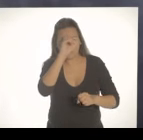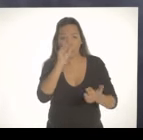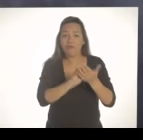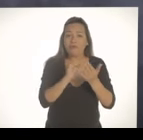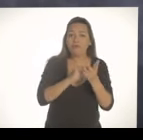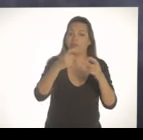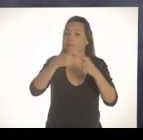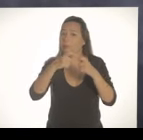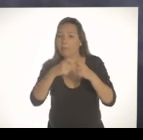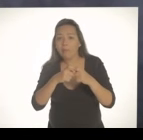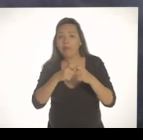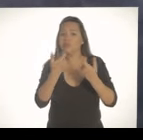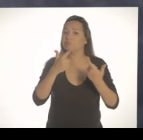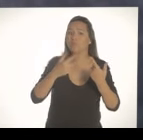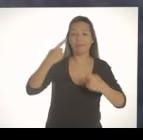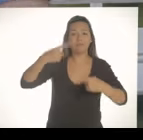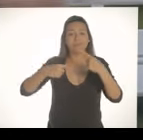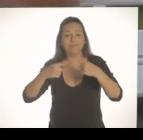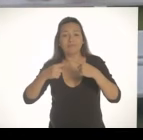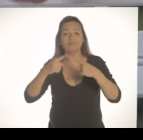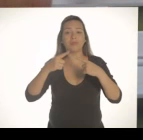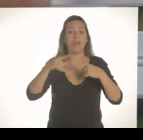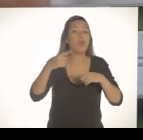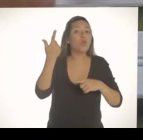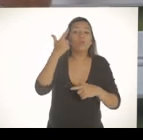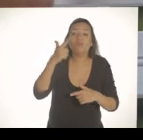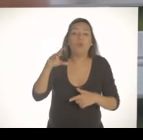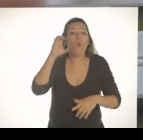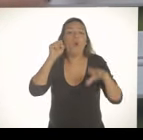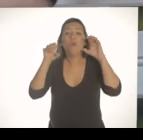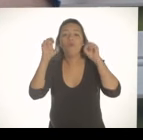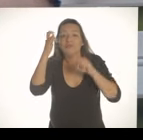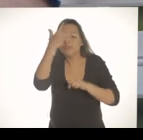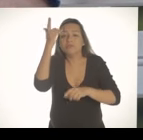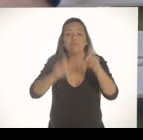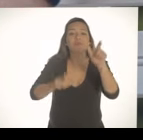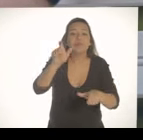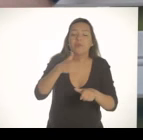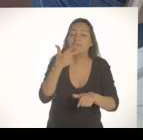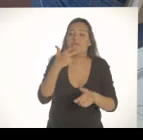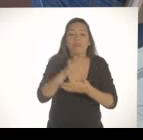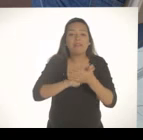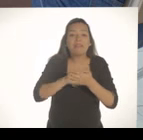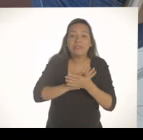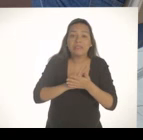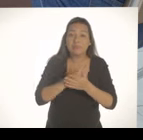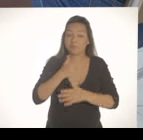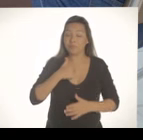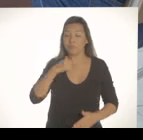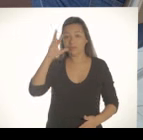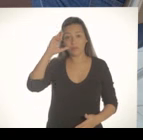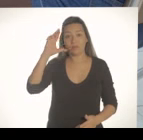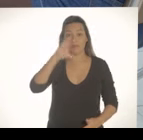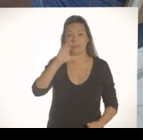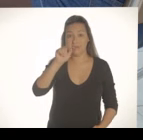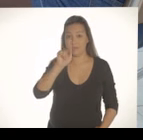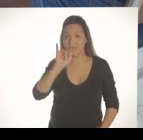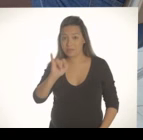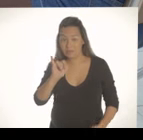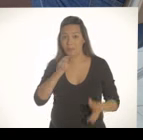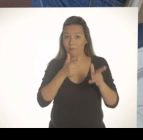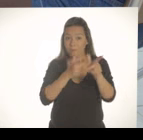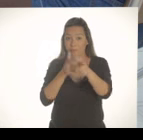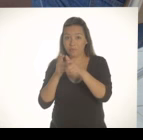médico, não tem mediação de conflito, não tem capacidade de ouvir o que as pessoas têm a dizer. Olha, eu fiz uma CPI do tráfico de